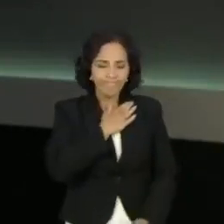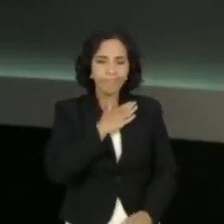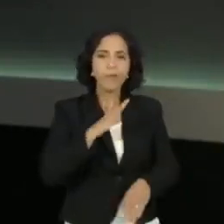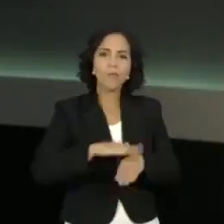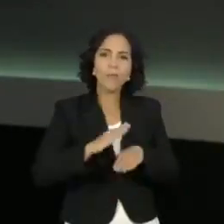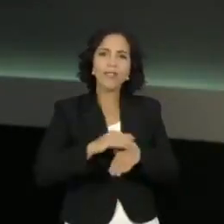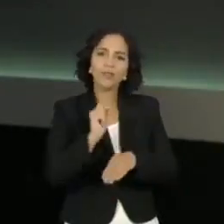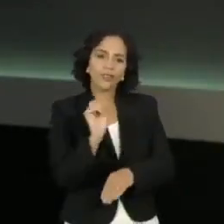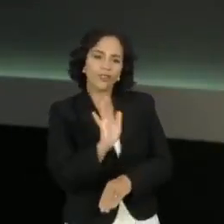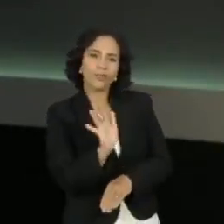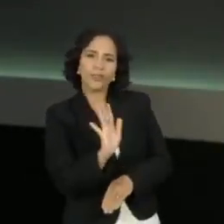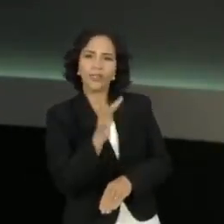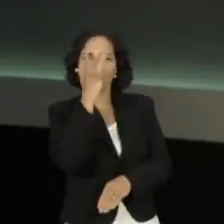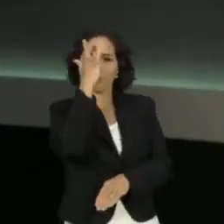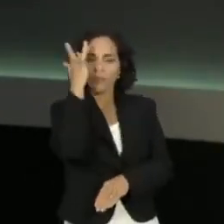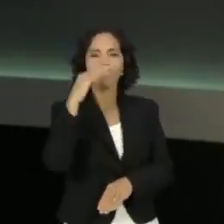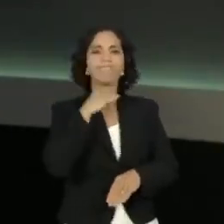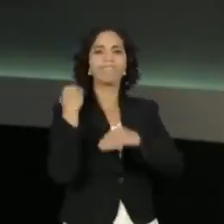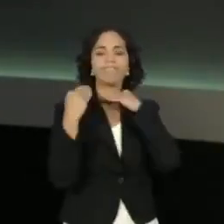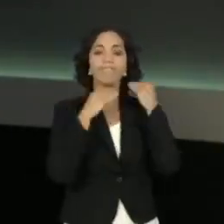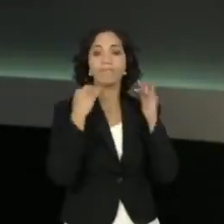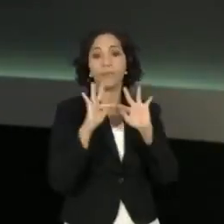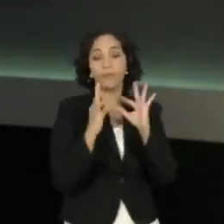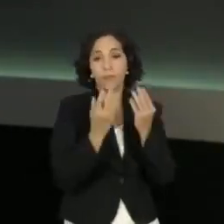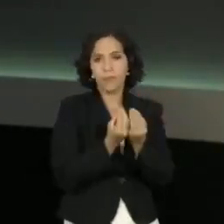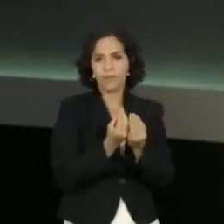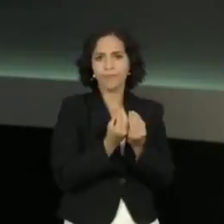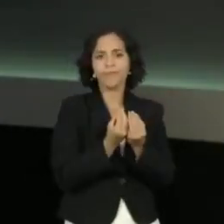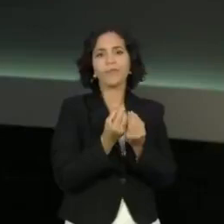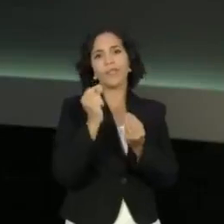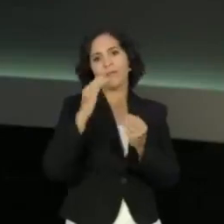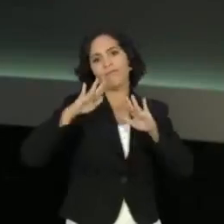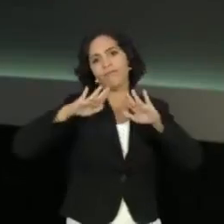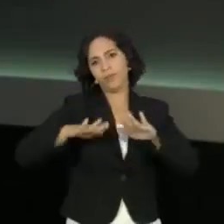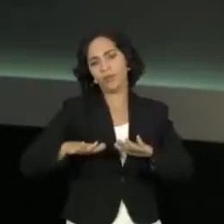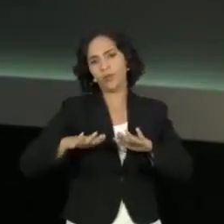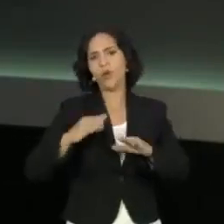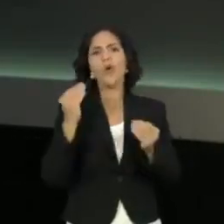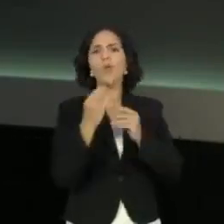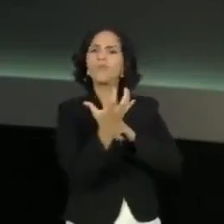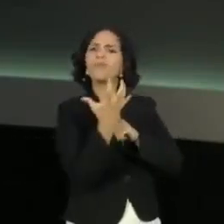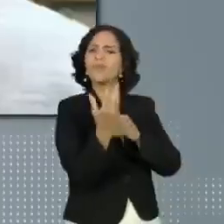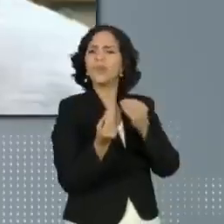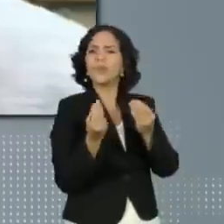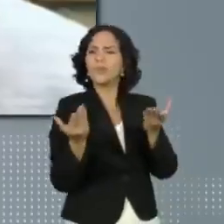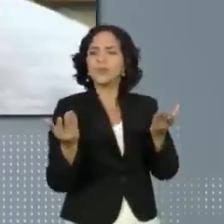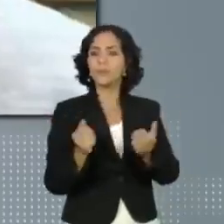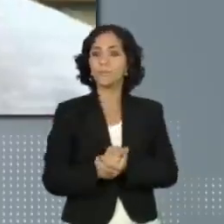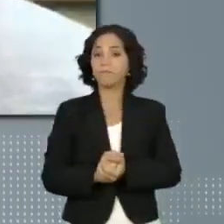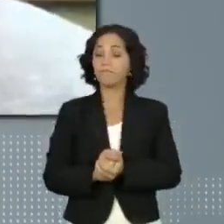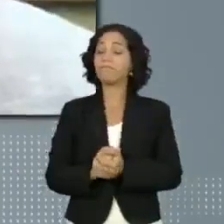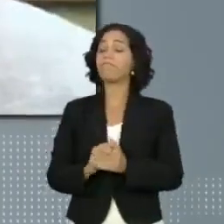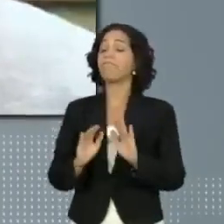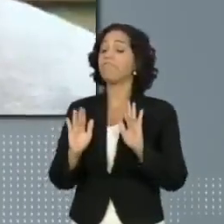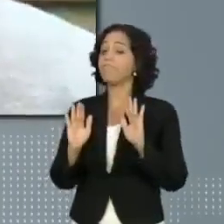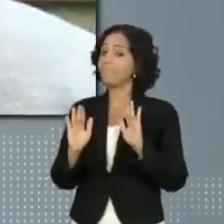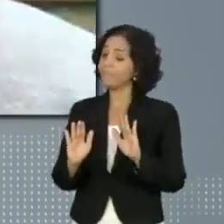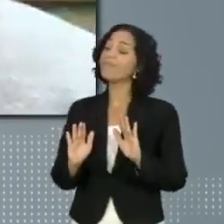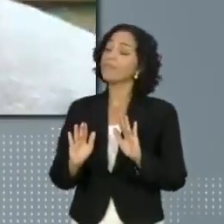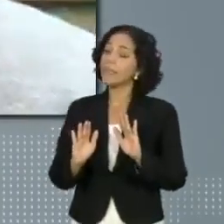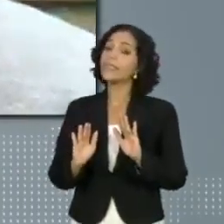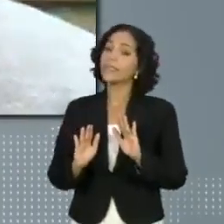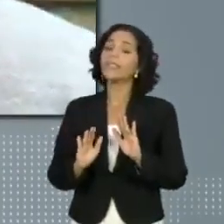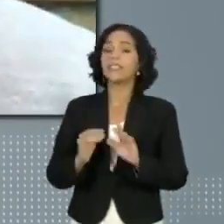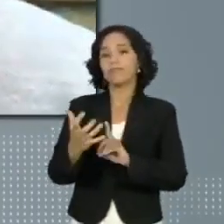essas famílias, para quem fica, né? Como a gente é afetado por isso? Olha, somos